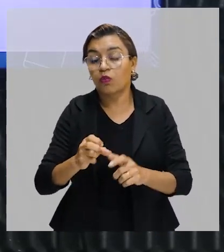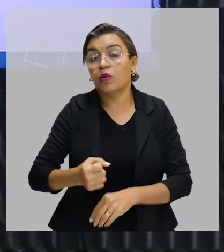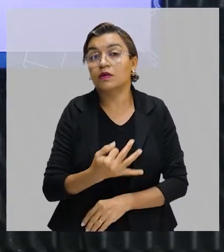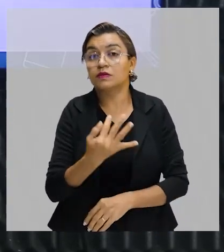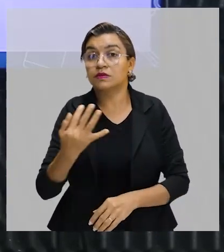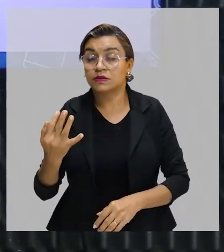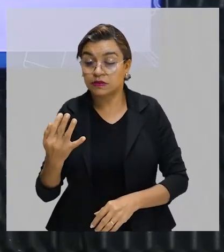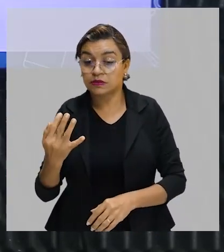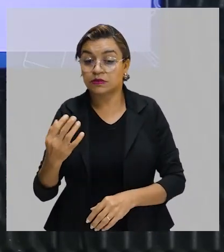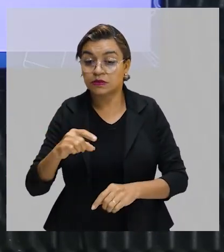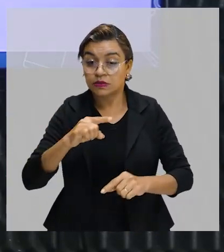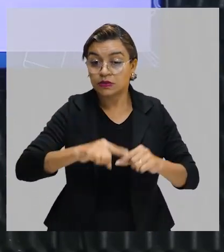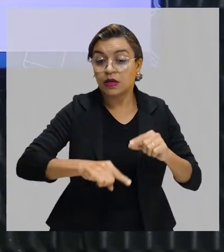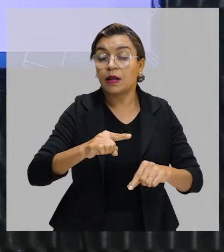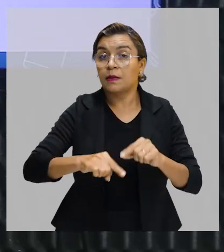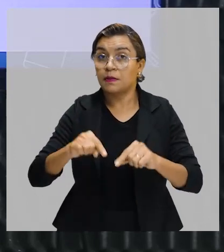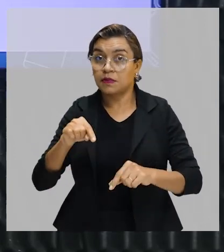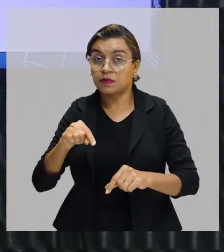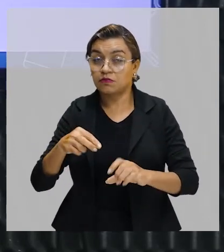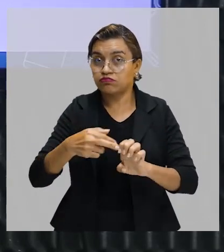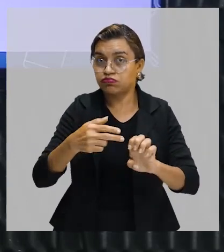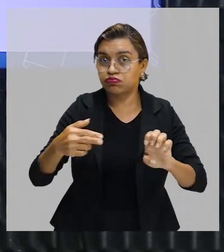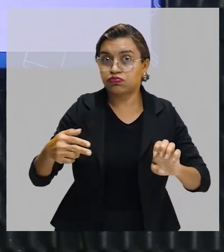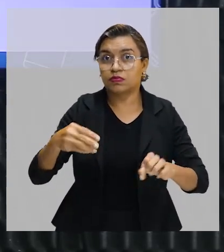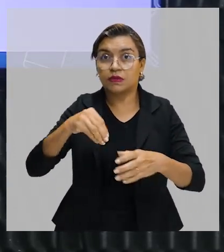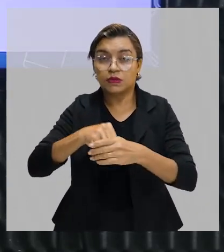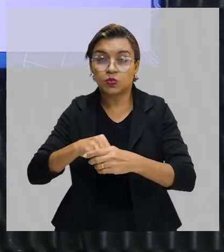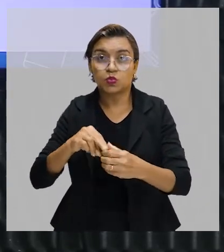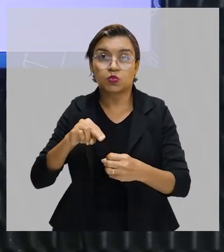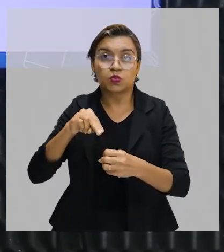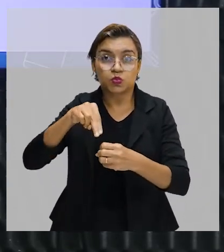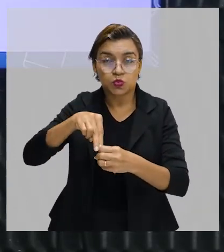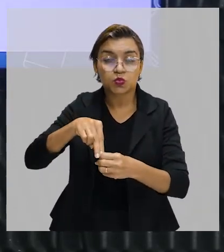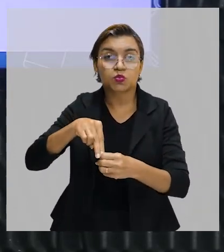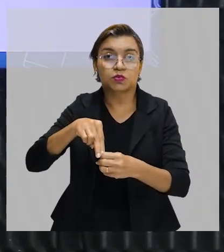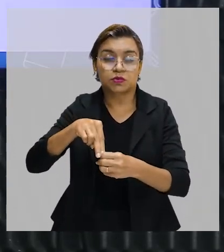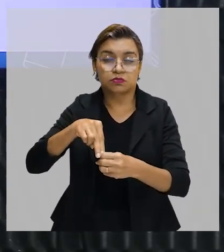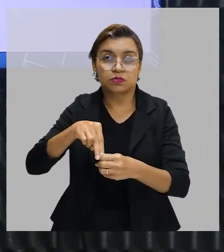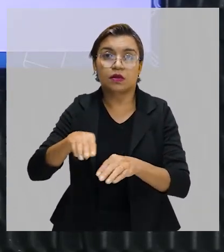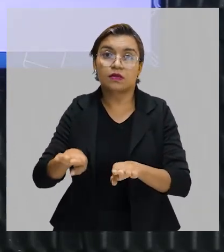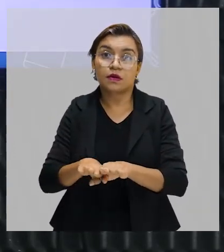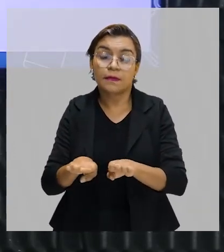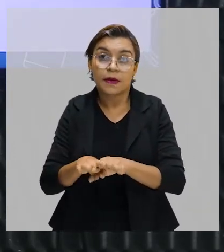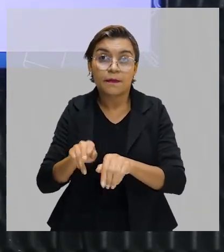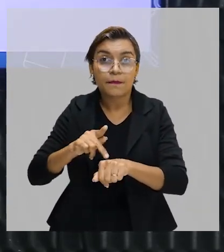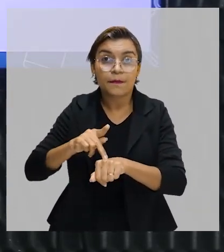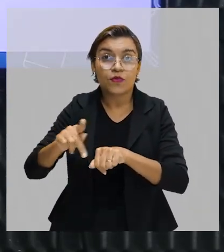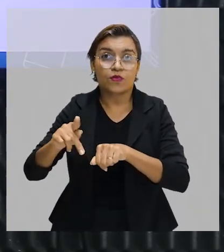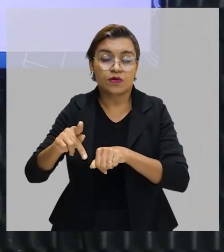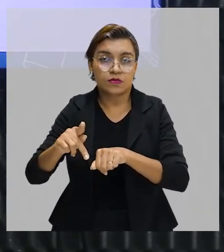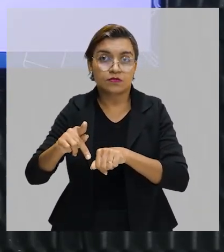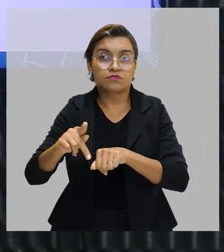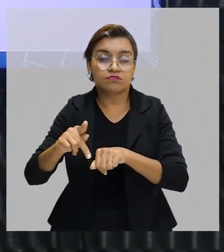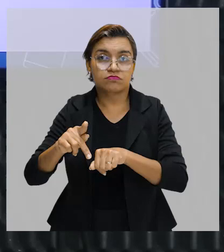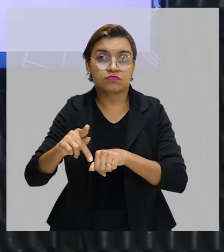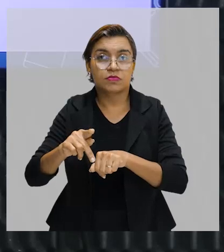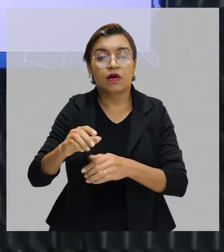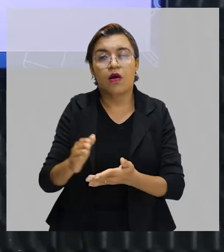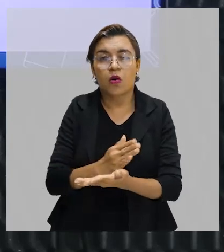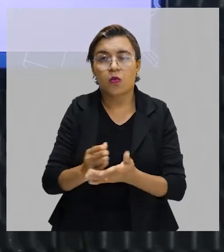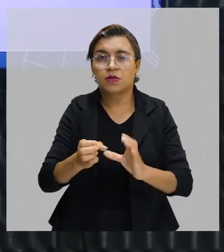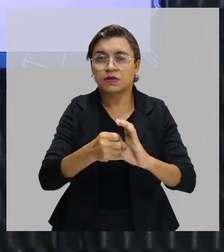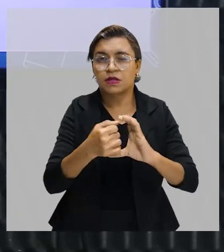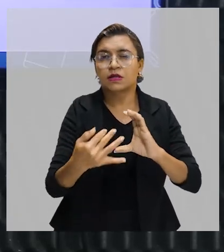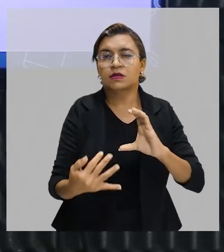temos a forma desse núcleo, né? A forma desse elemento e a sua pureza, tá ok? Então essas são algumas características que tem